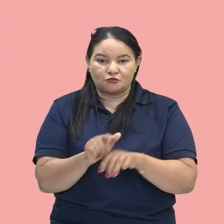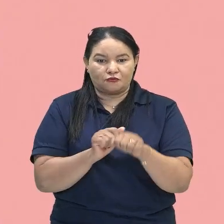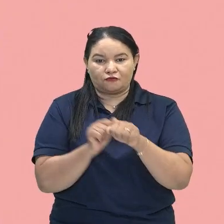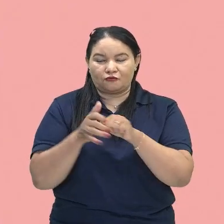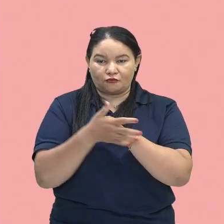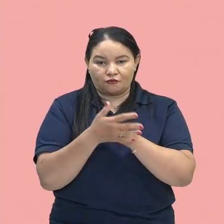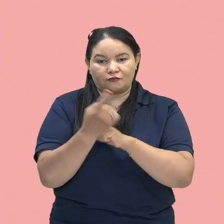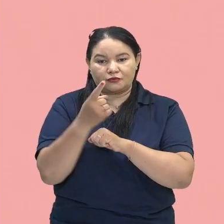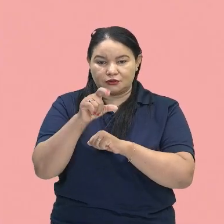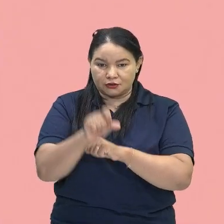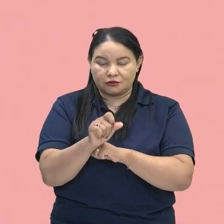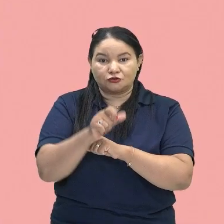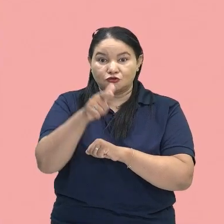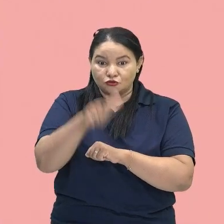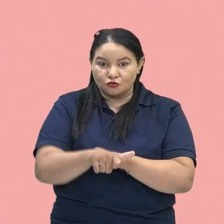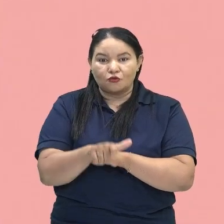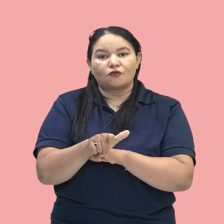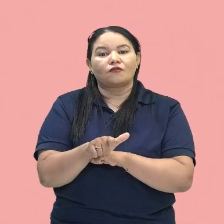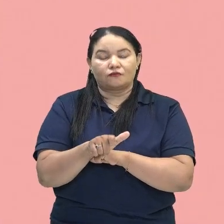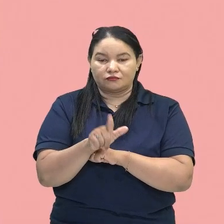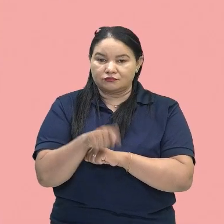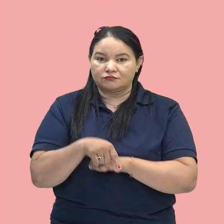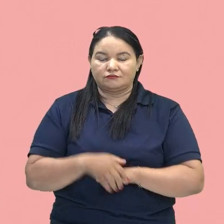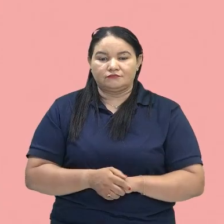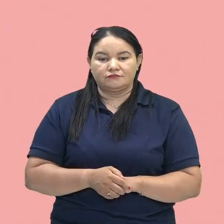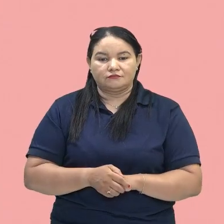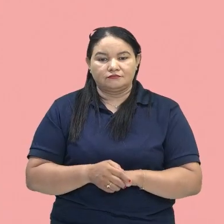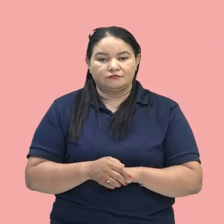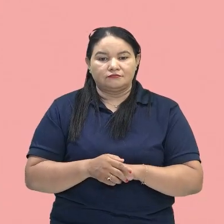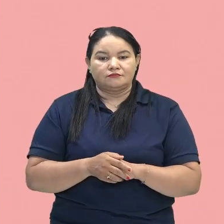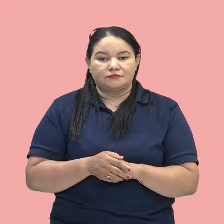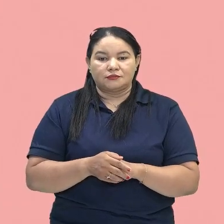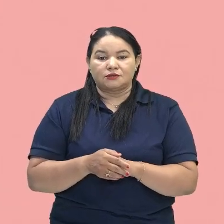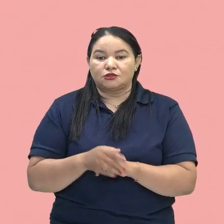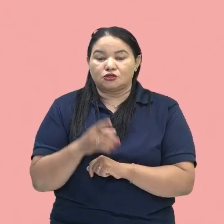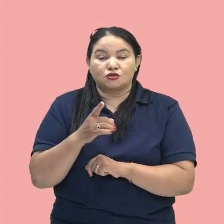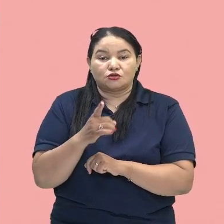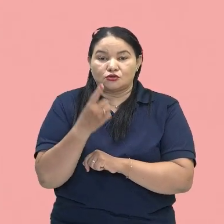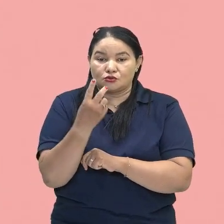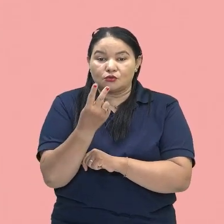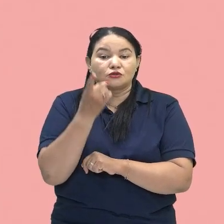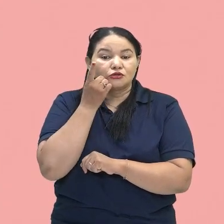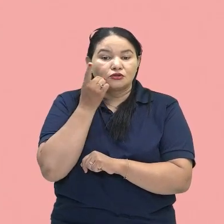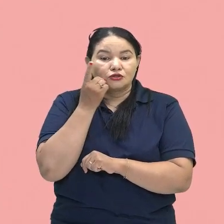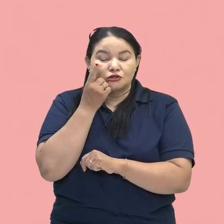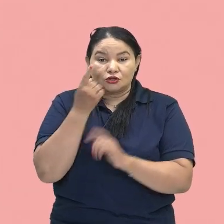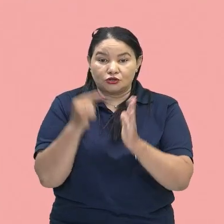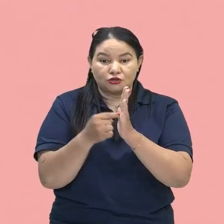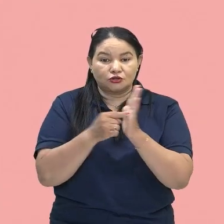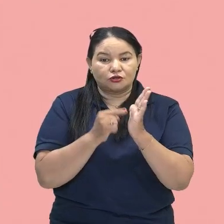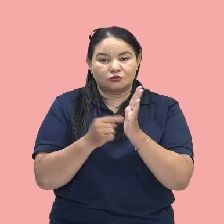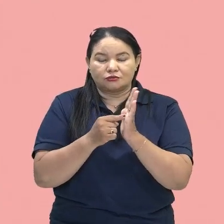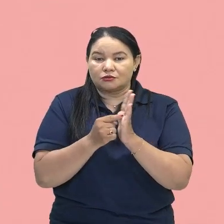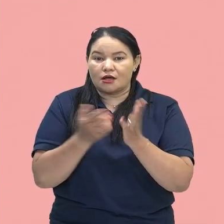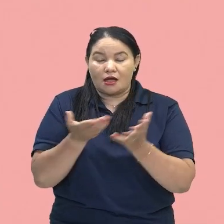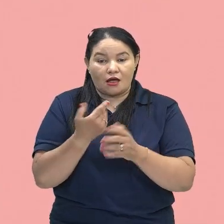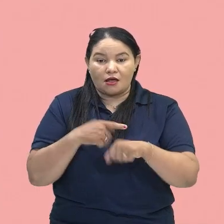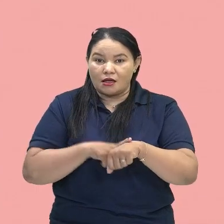e causar uma nova onda de Covid. Fazem apenas 2 dias que recebemos a denúncia.